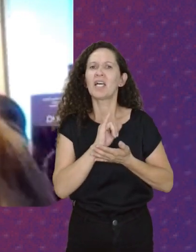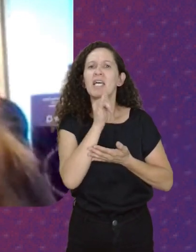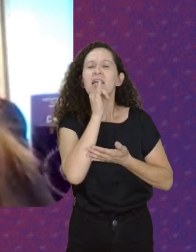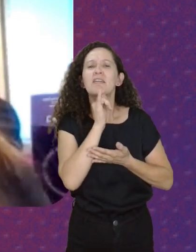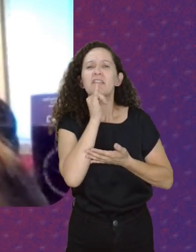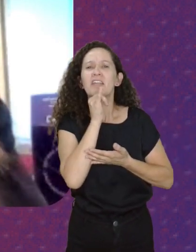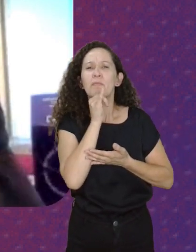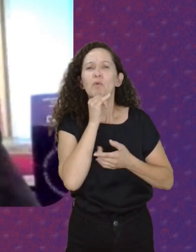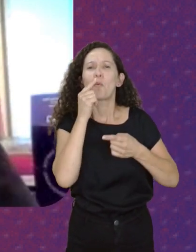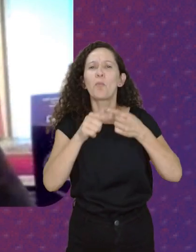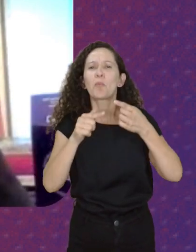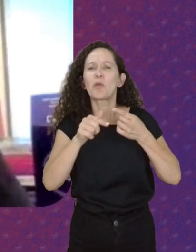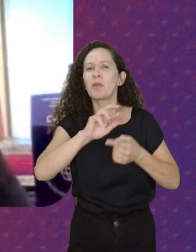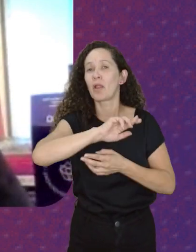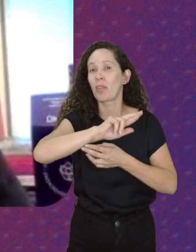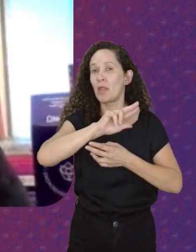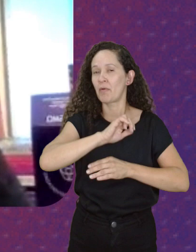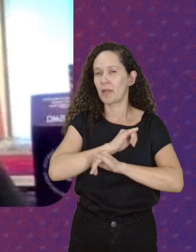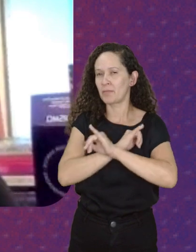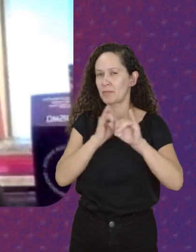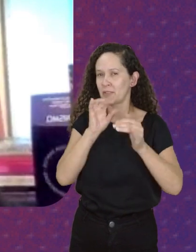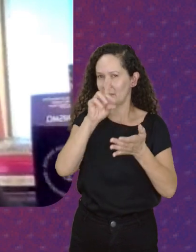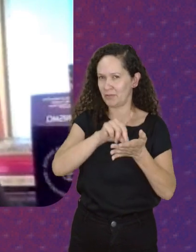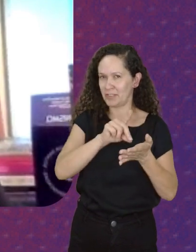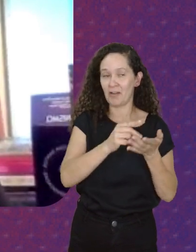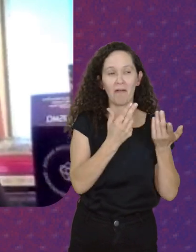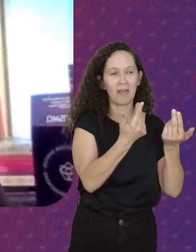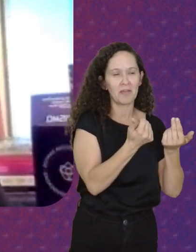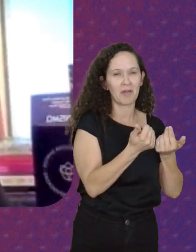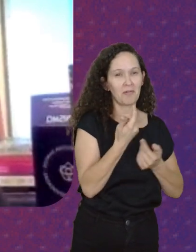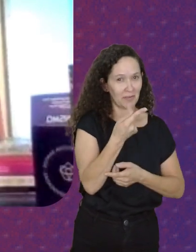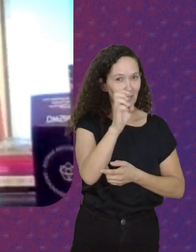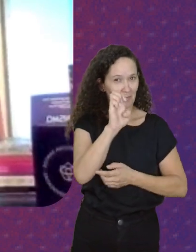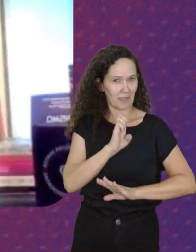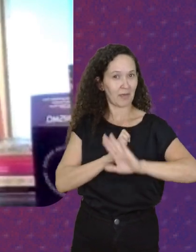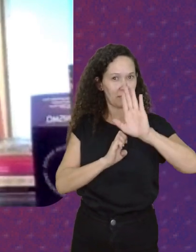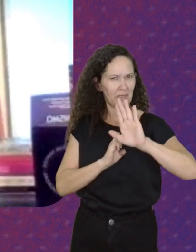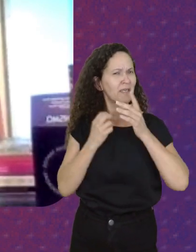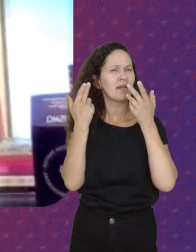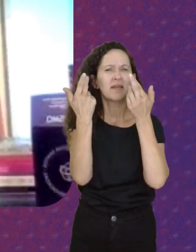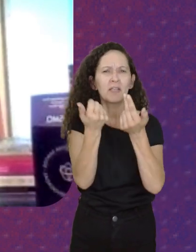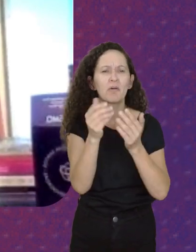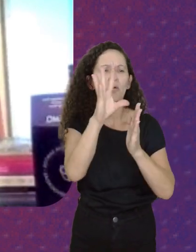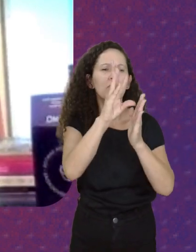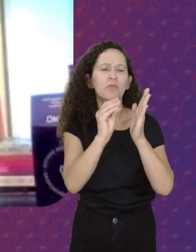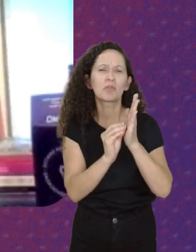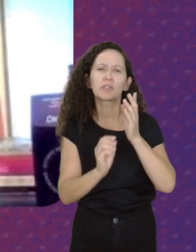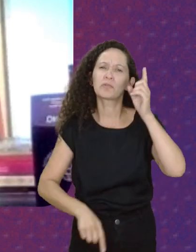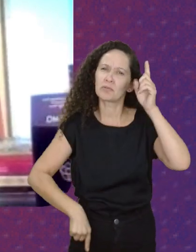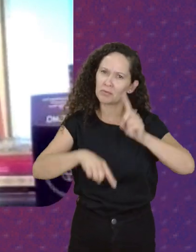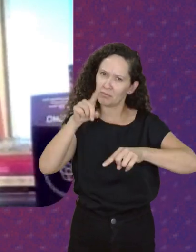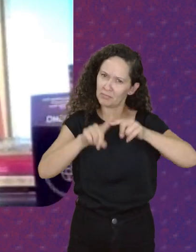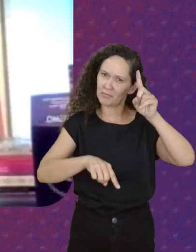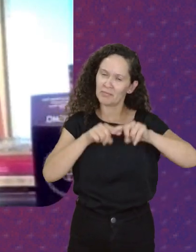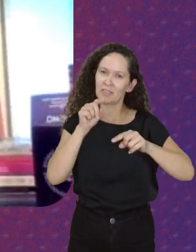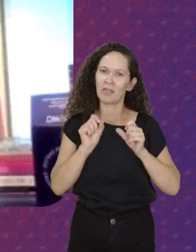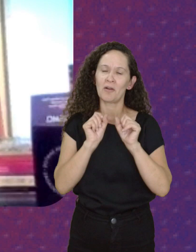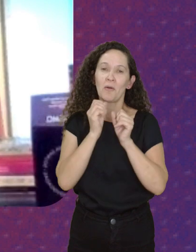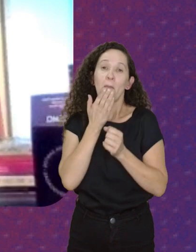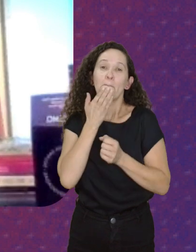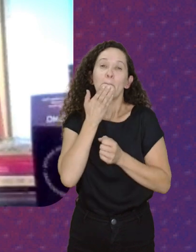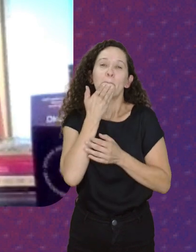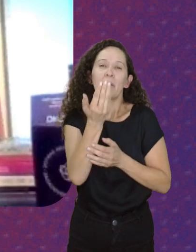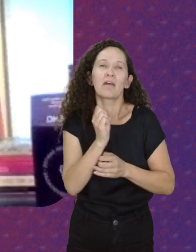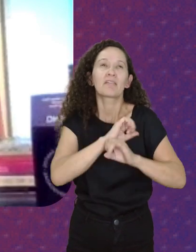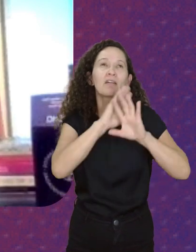não é proibido na propaganda oficial também não é proibido na pré-campanha, desde que o conteúdo desse material não peça